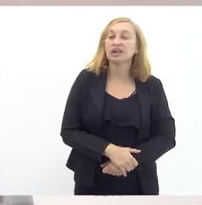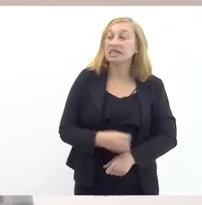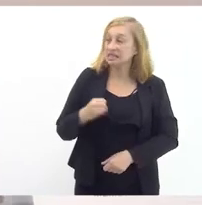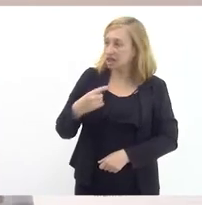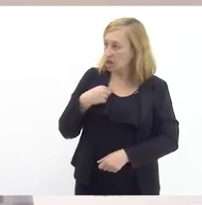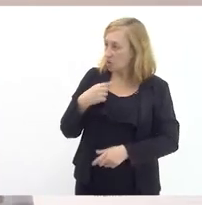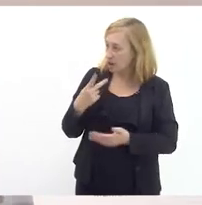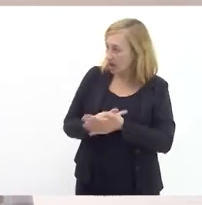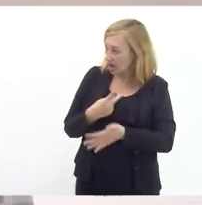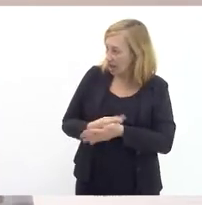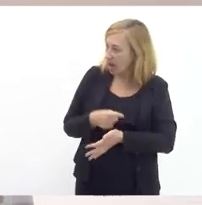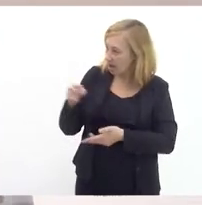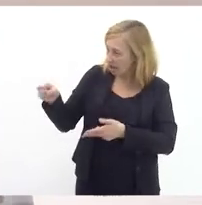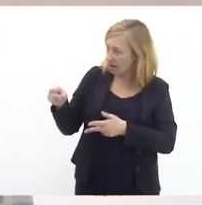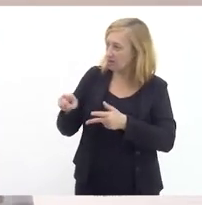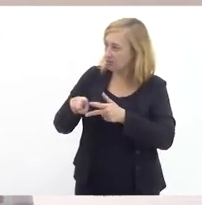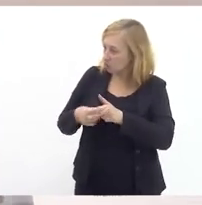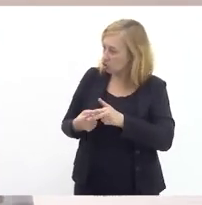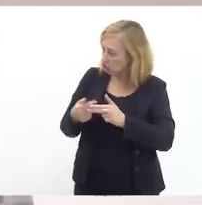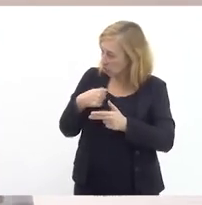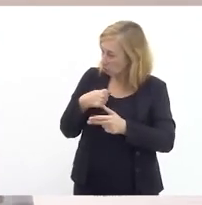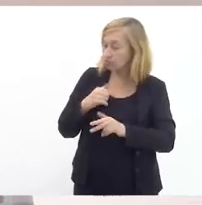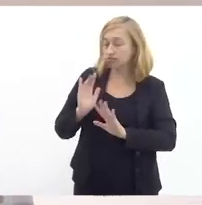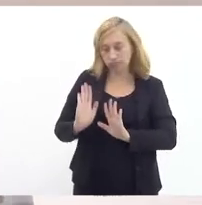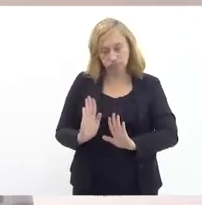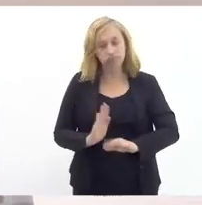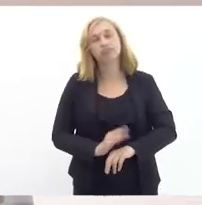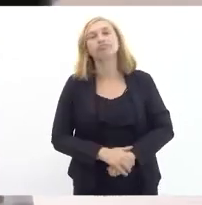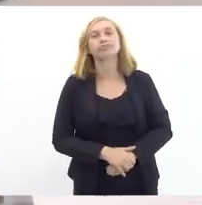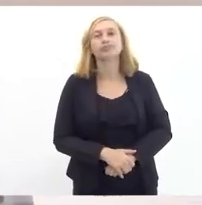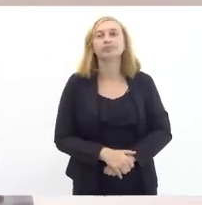corrigir, que